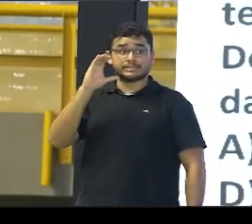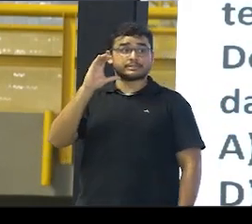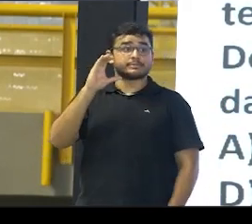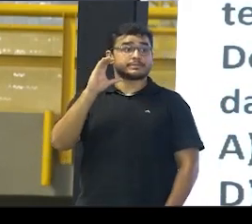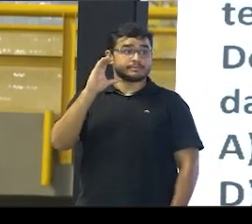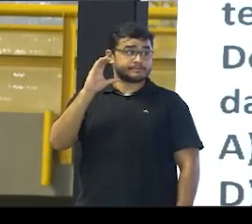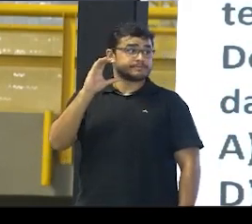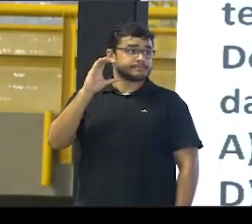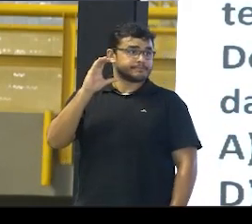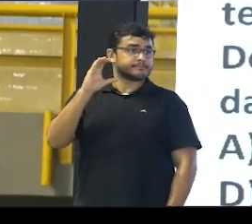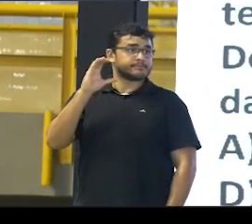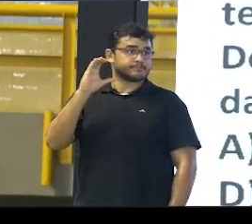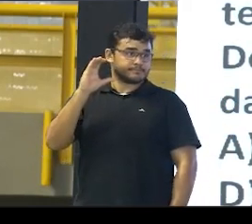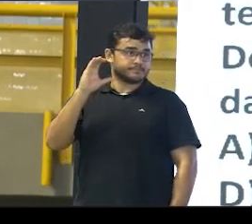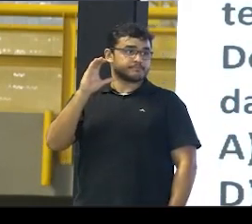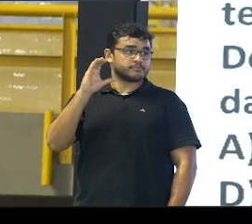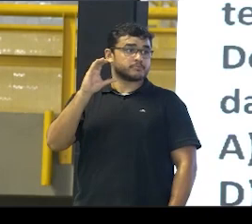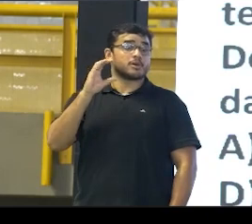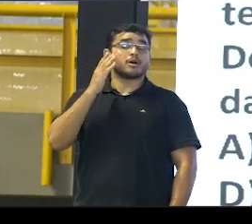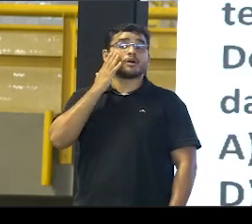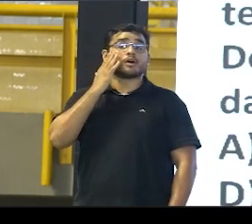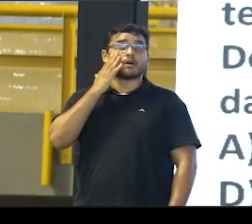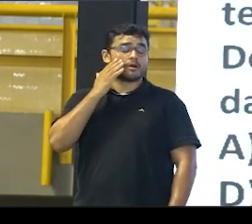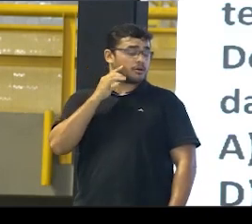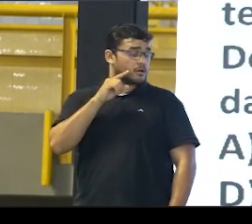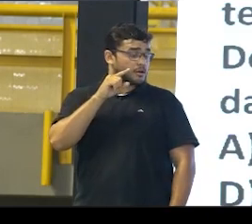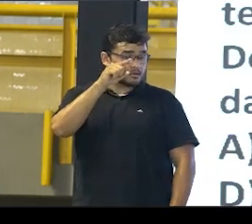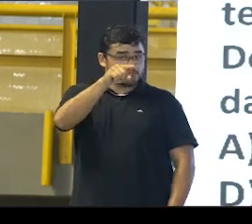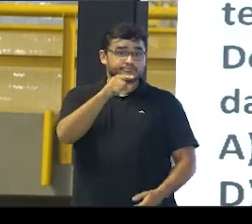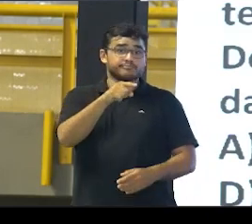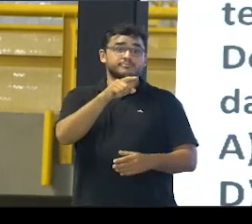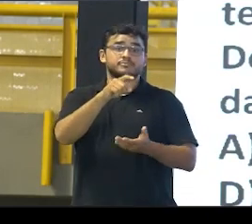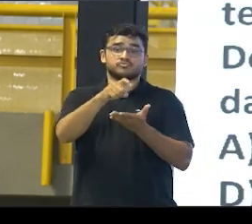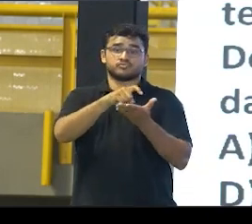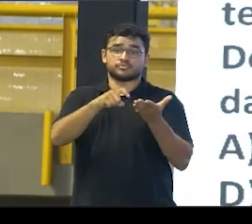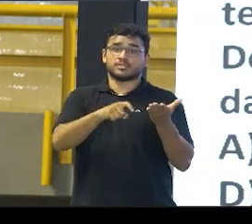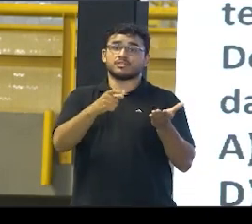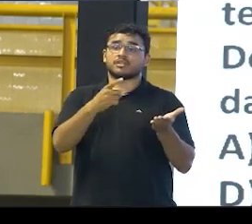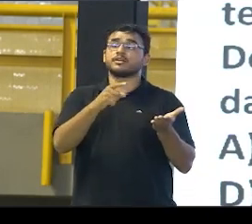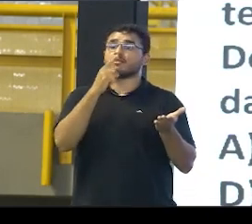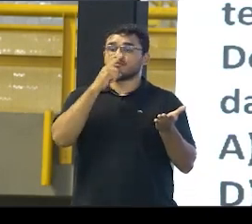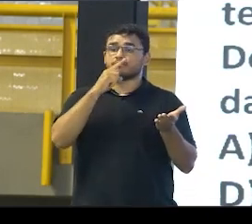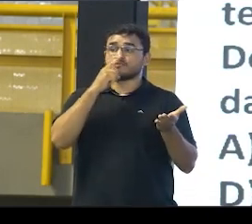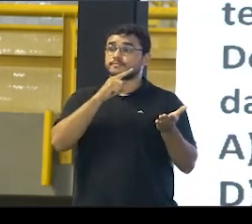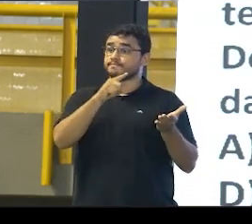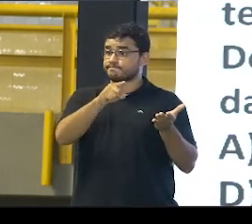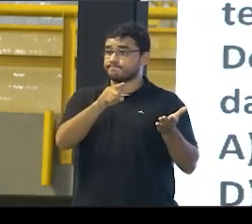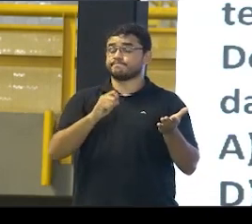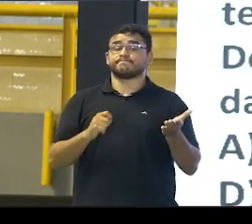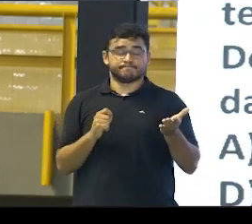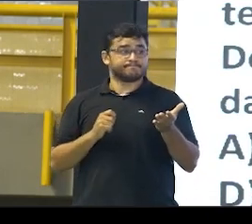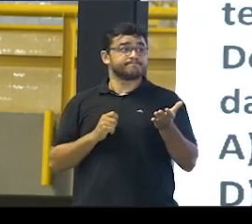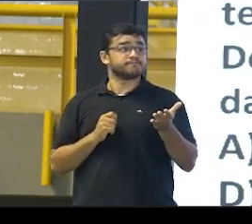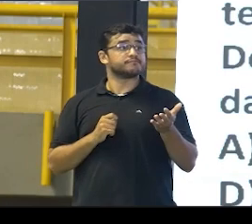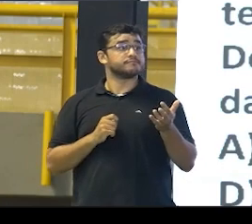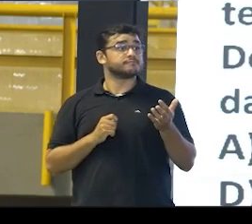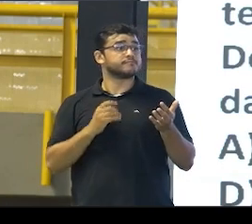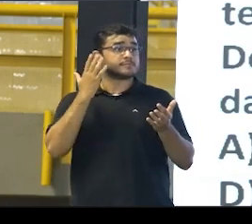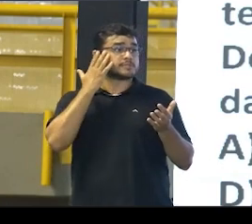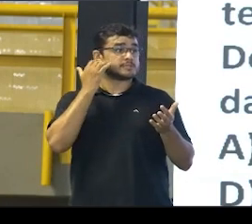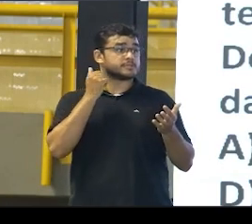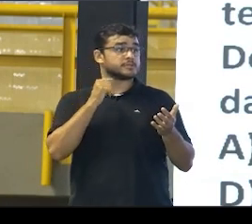está digitado errado. A resposta é item C. Ó, nessa questãozinha aqui, a resposta é item C,